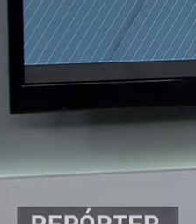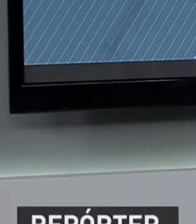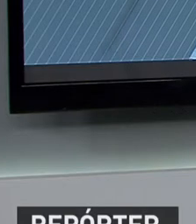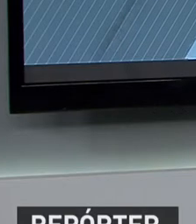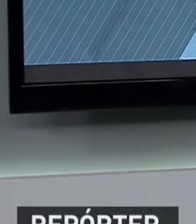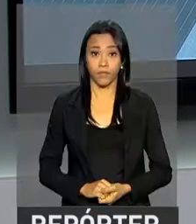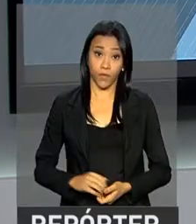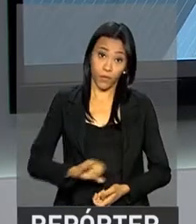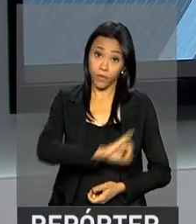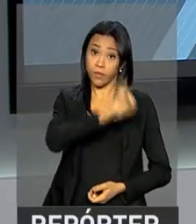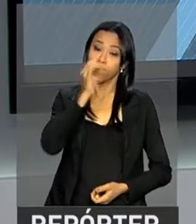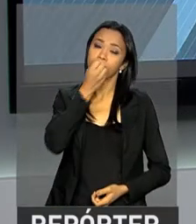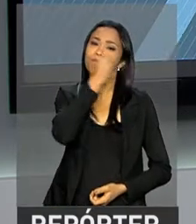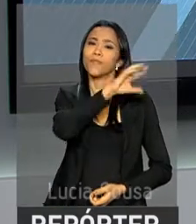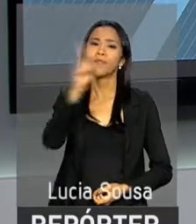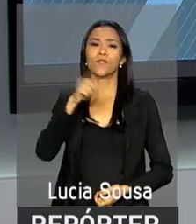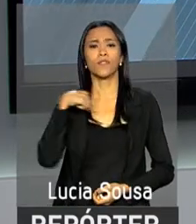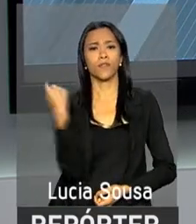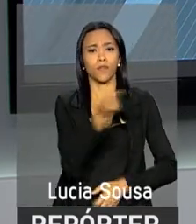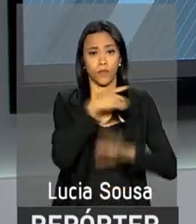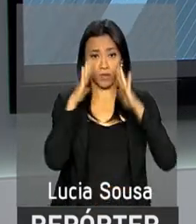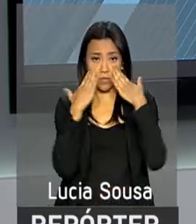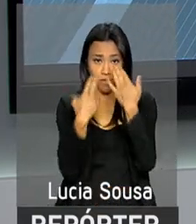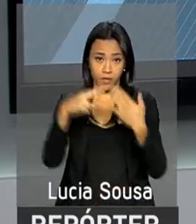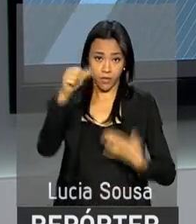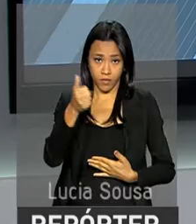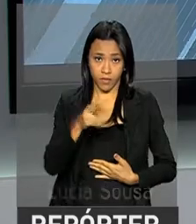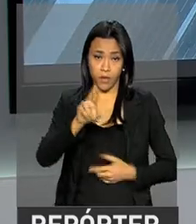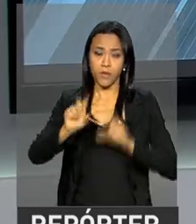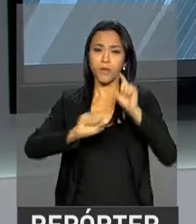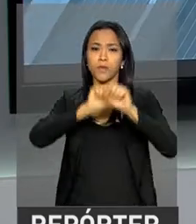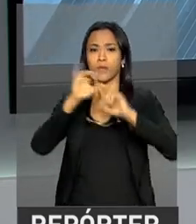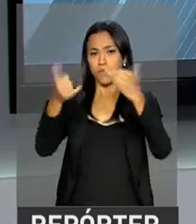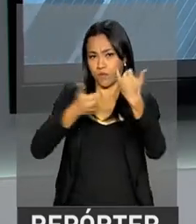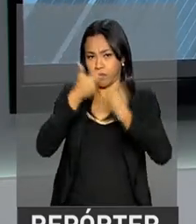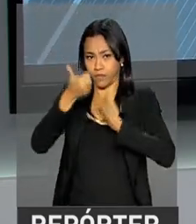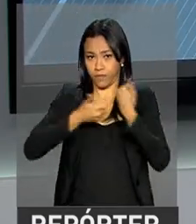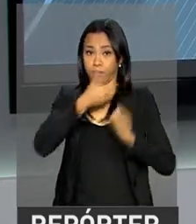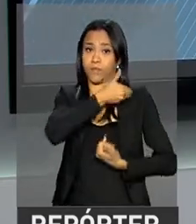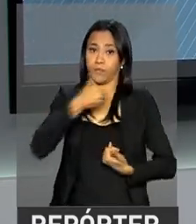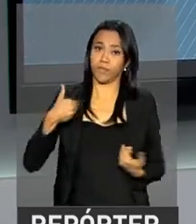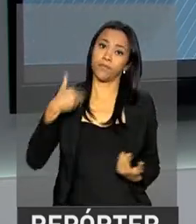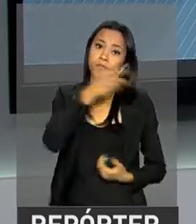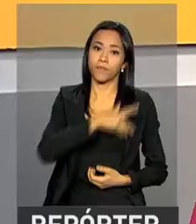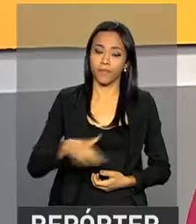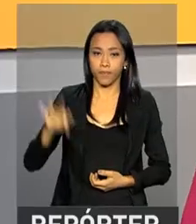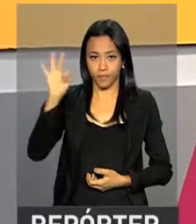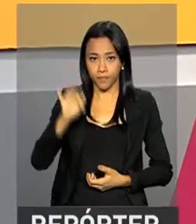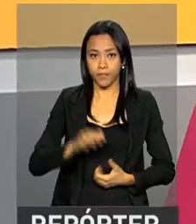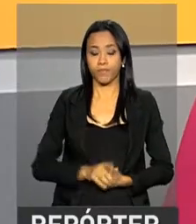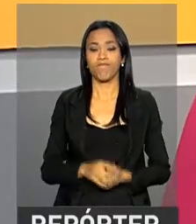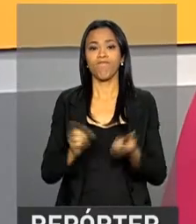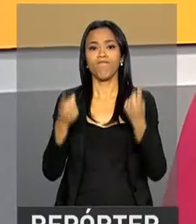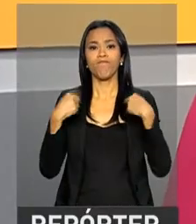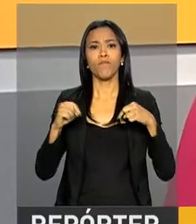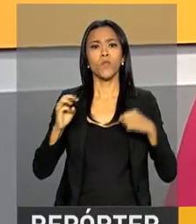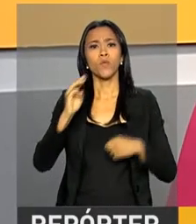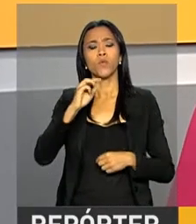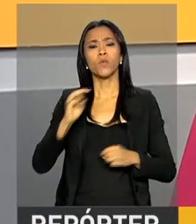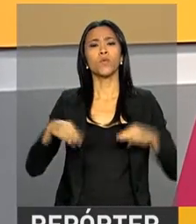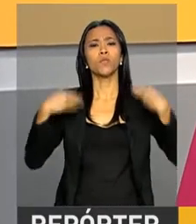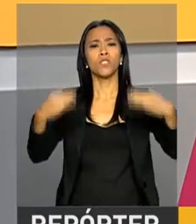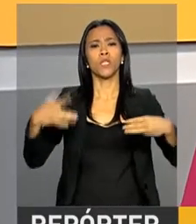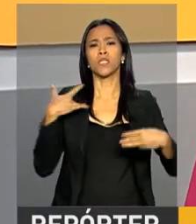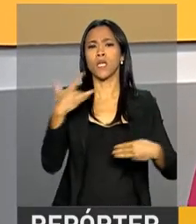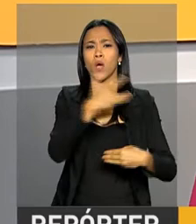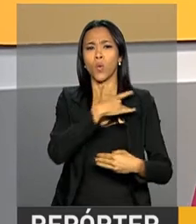olá bom dia estamos de volta com repórter nbr as notícias do governo federal o ministério da saúde